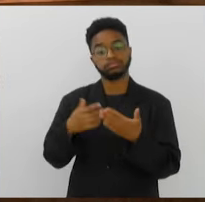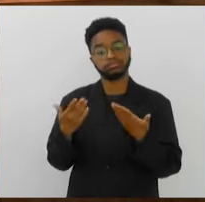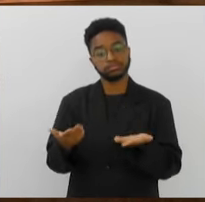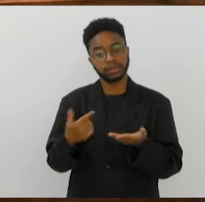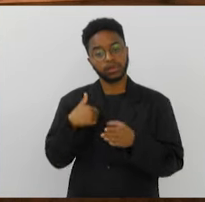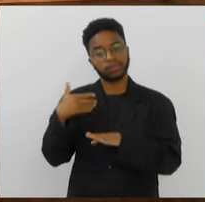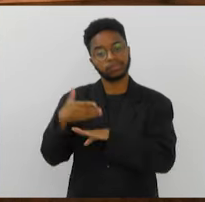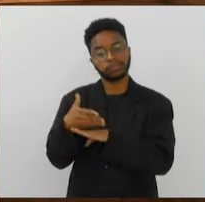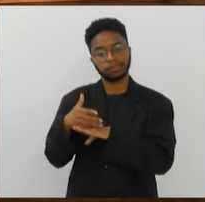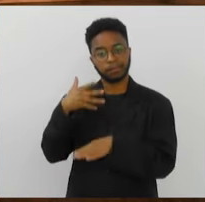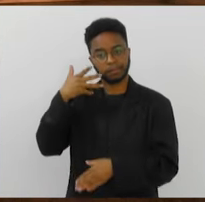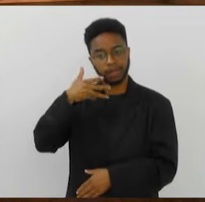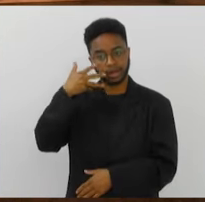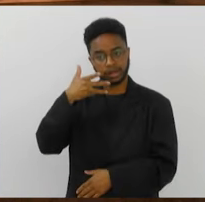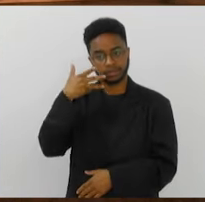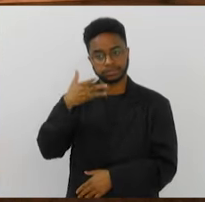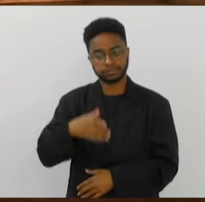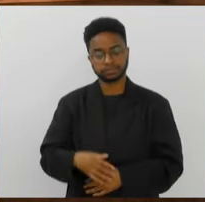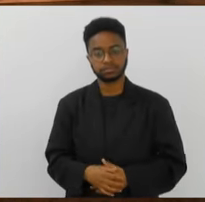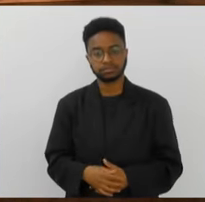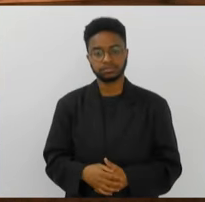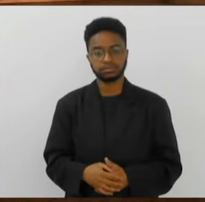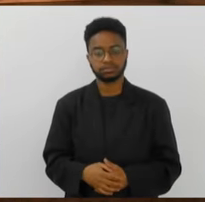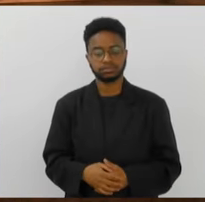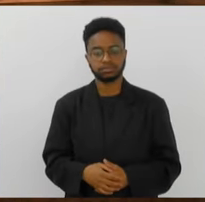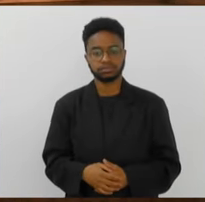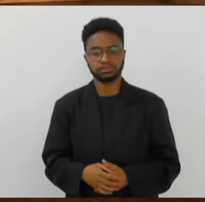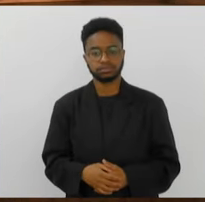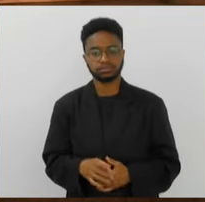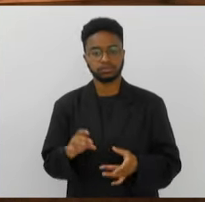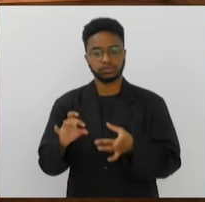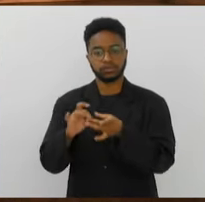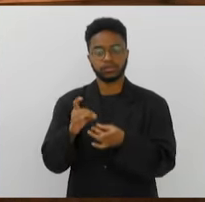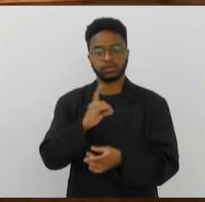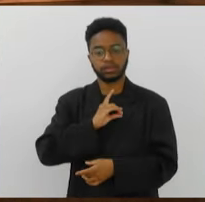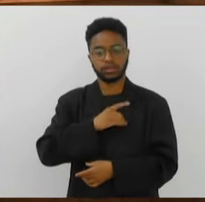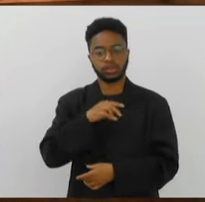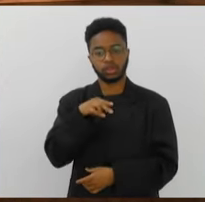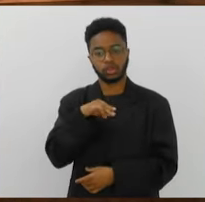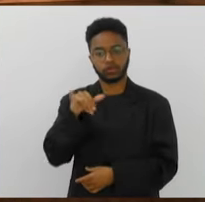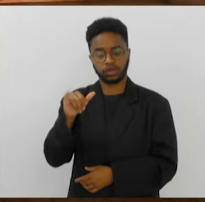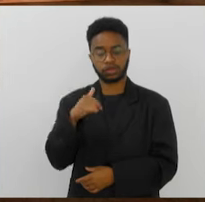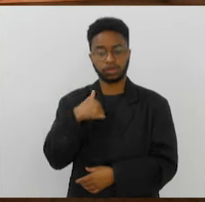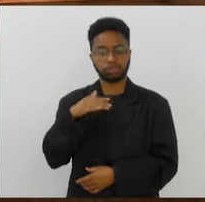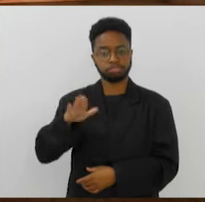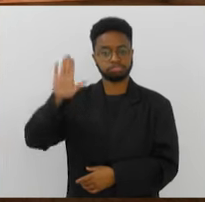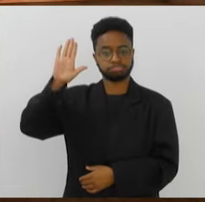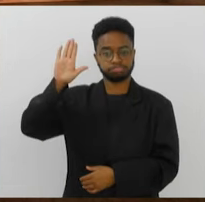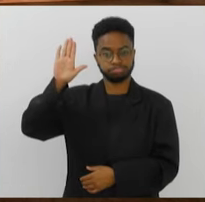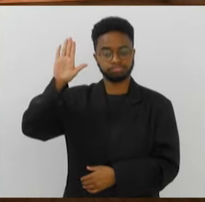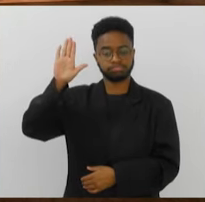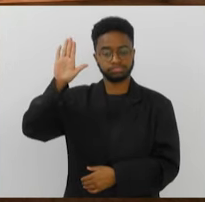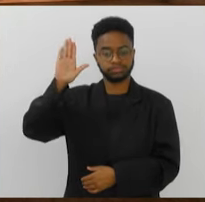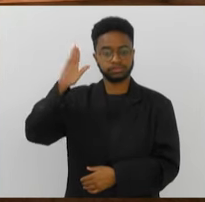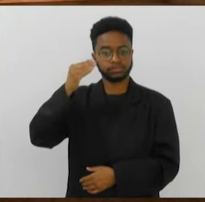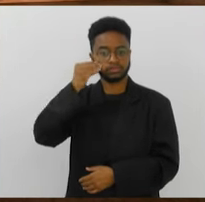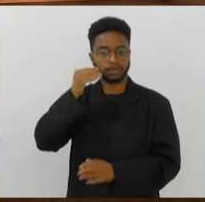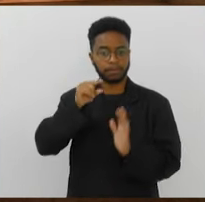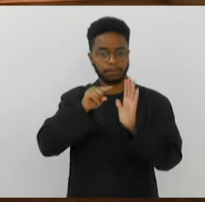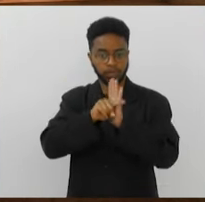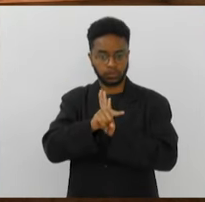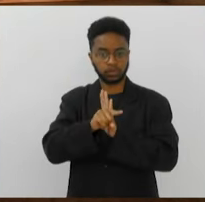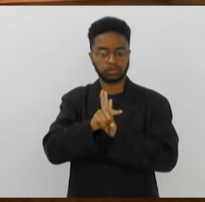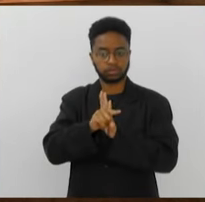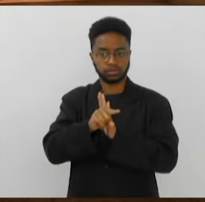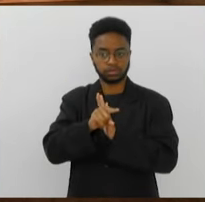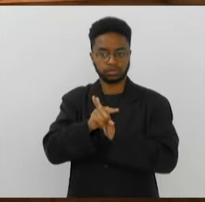de uma palestra, né, numa delegacia de Nova York, e eu humildemente levantei a mão para fazer uma pergunta,